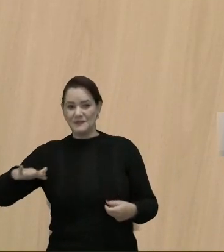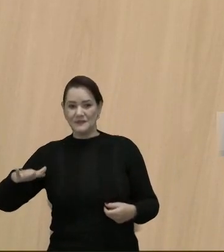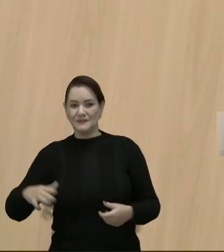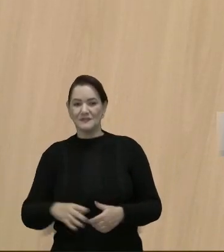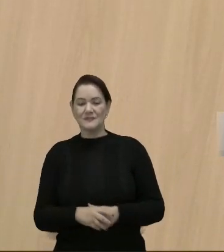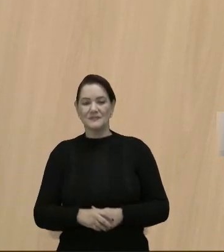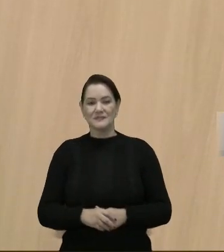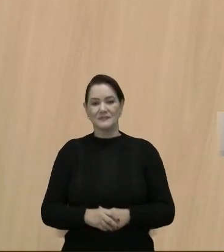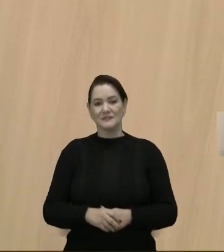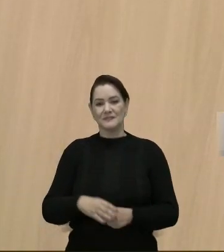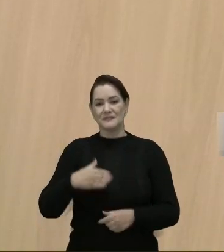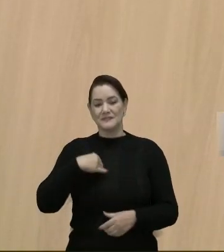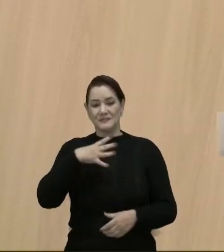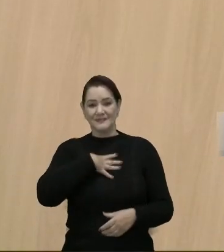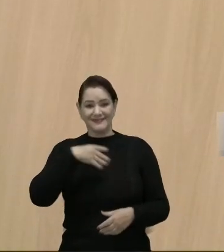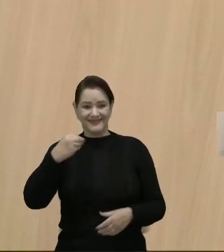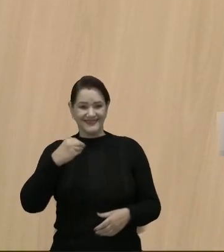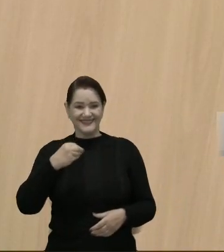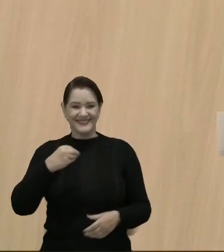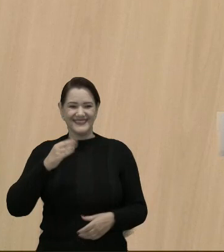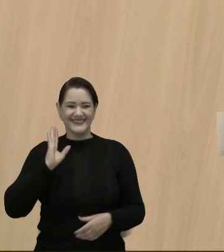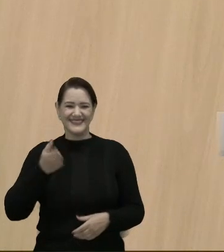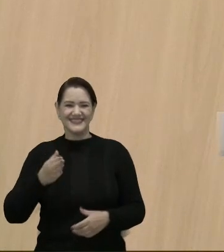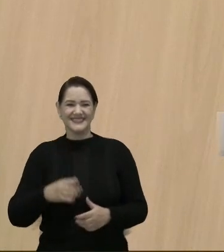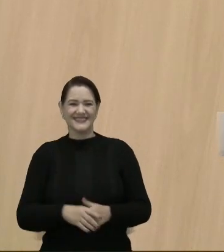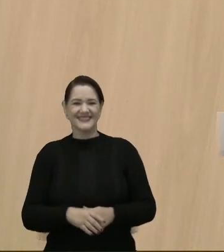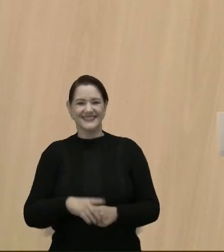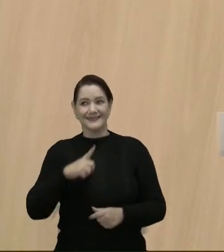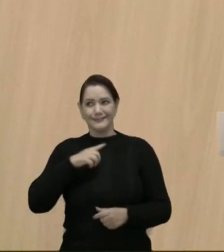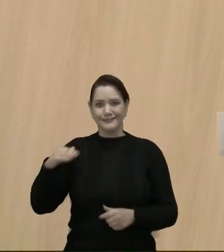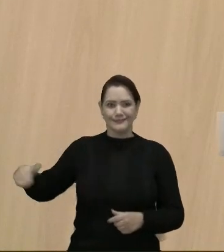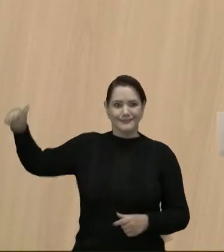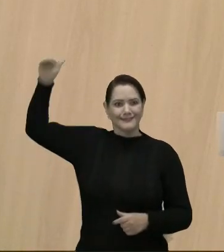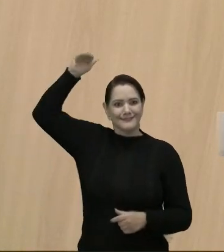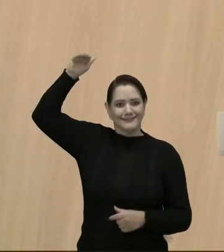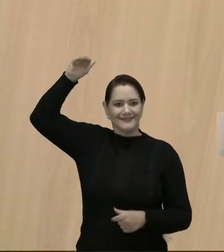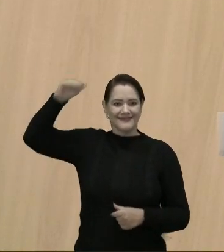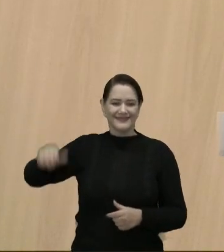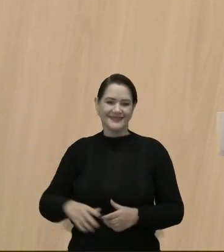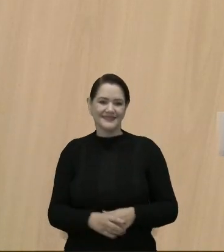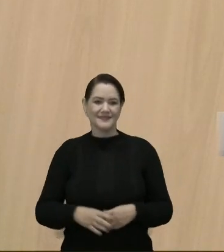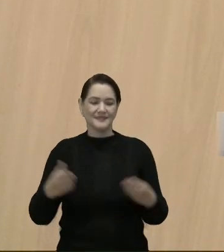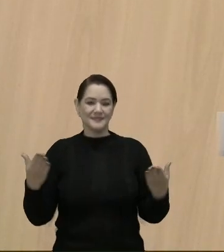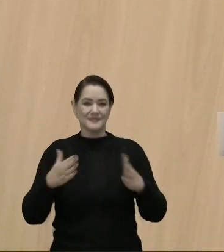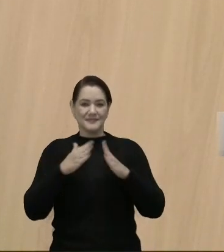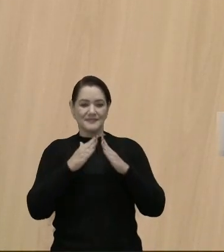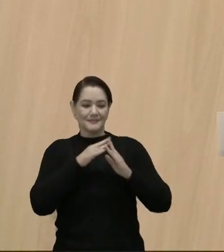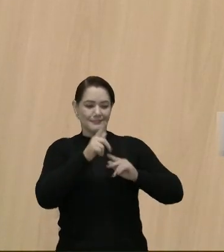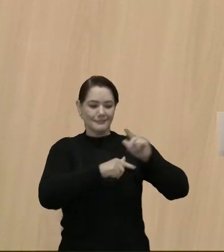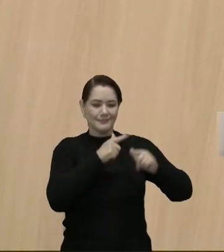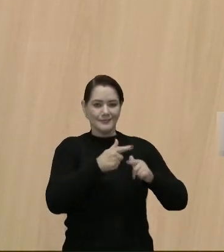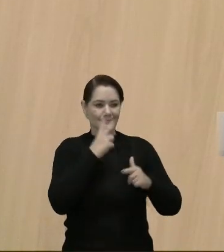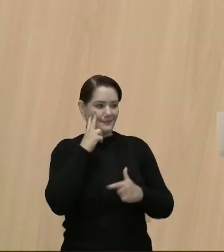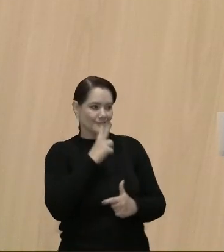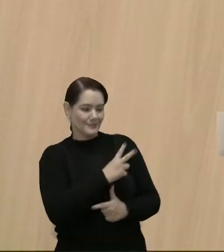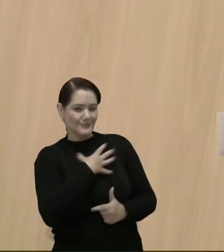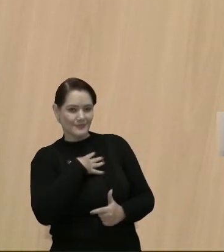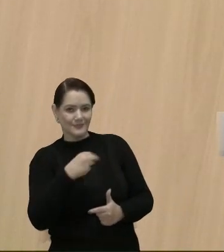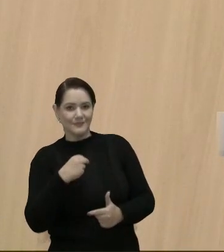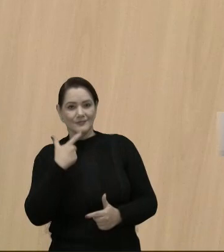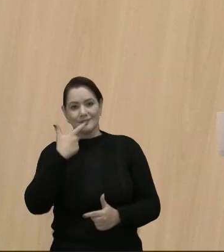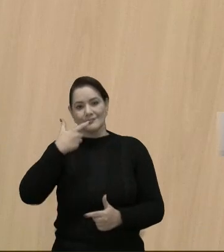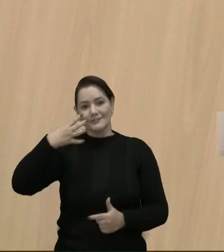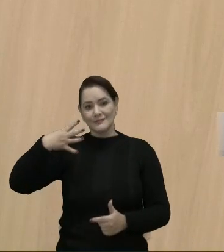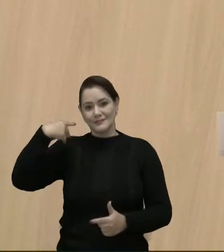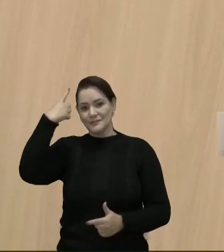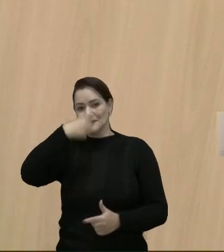falo pequeno, mas meu filho já passou faz um tempo já, minha altura. Mas se eu saio de casa por eles e às vezes fico 24 horas trabalhando,